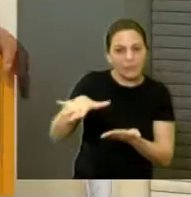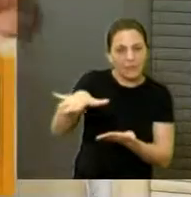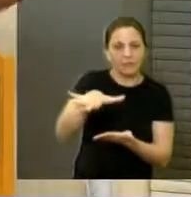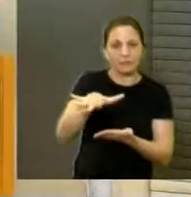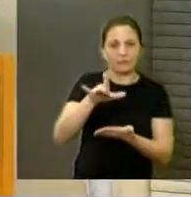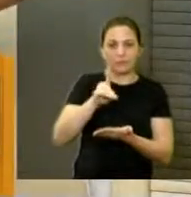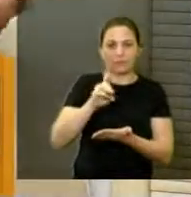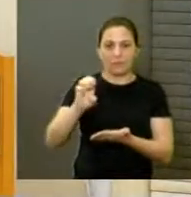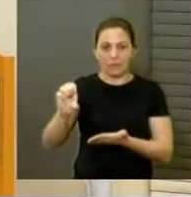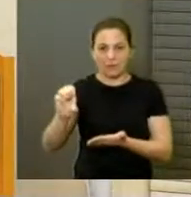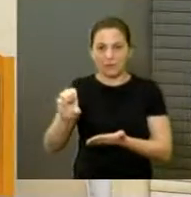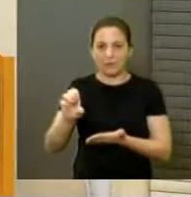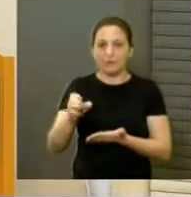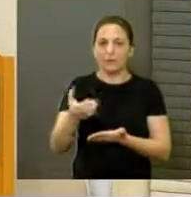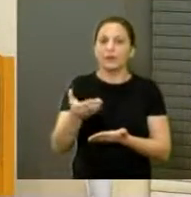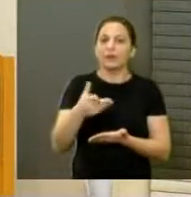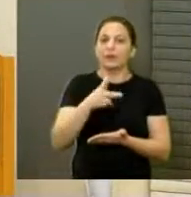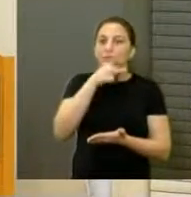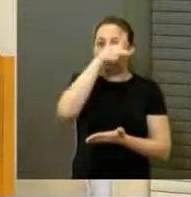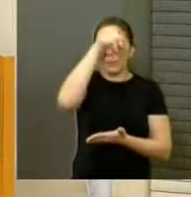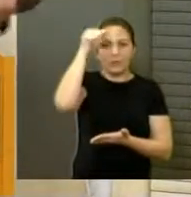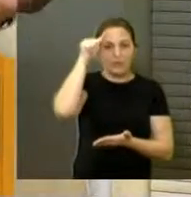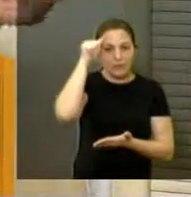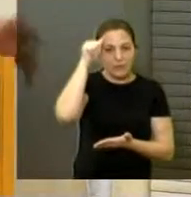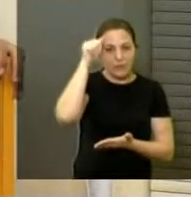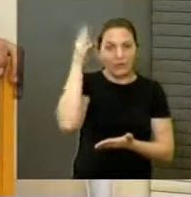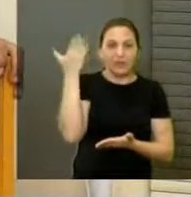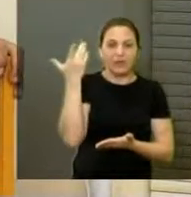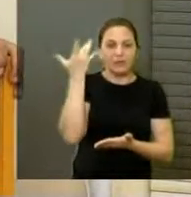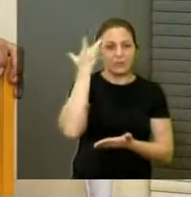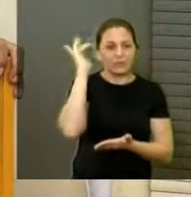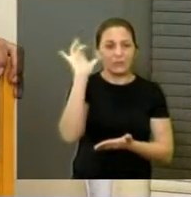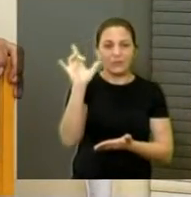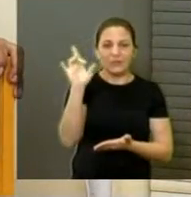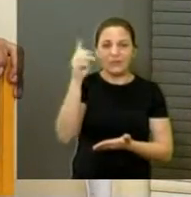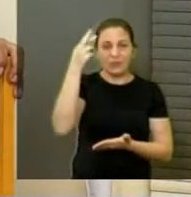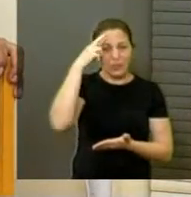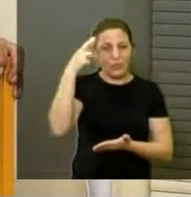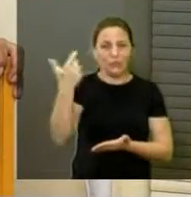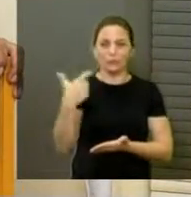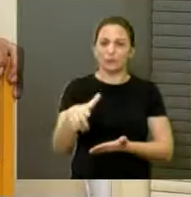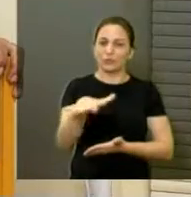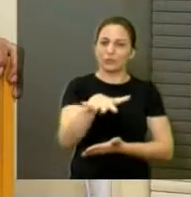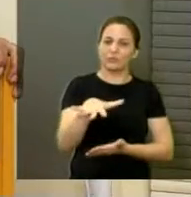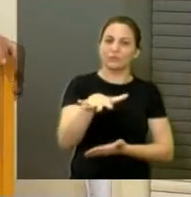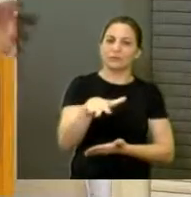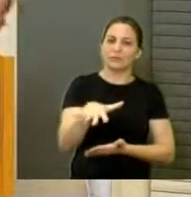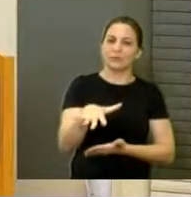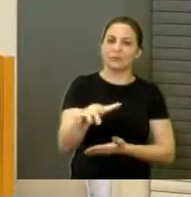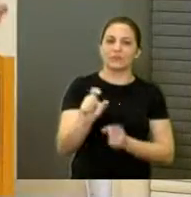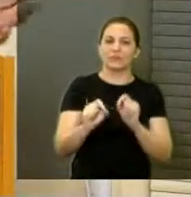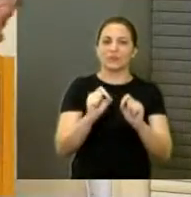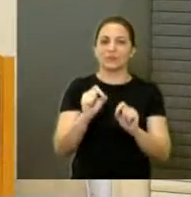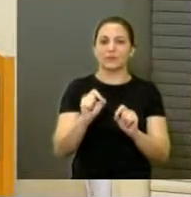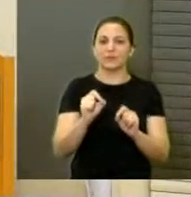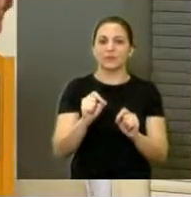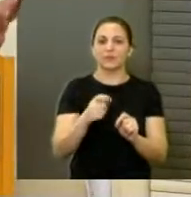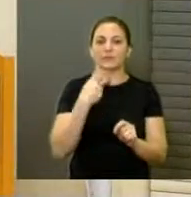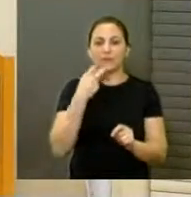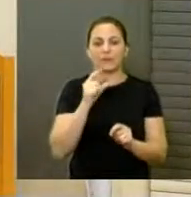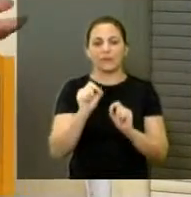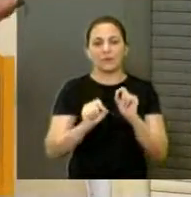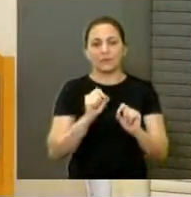Porque teve ex-prefeito que veio aí e não sabia nem que não tinha dono aquilo lá. Agora vou encher a bola capaz de falar, né?